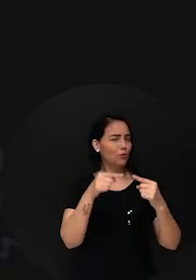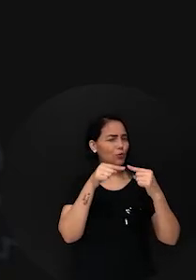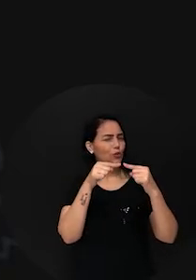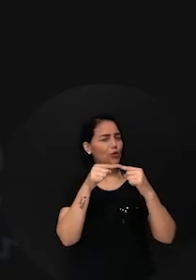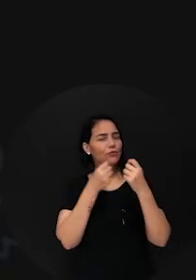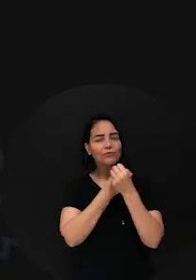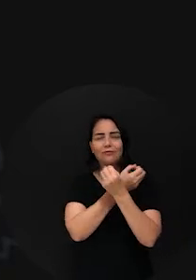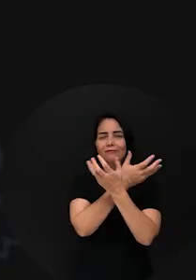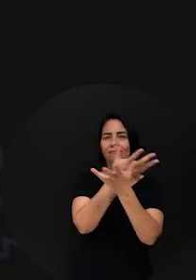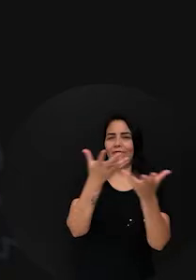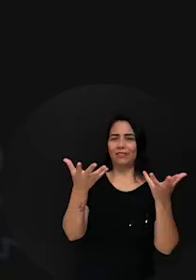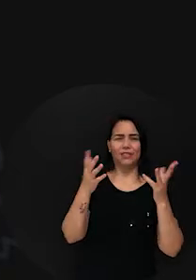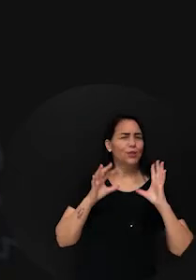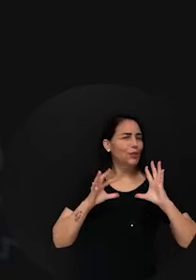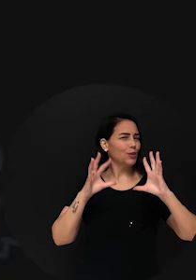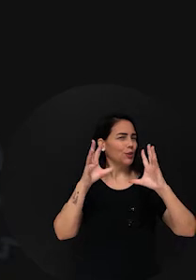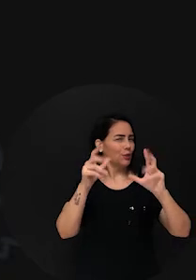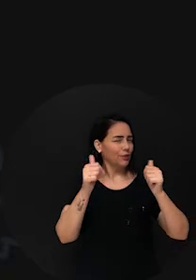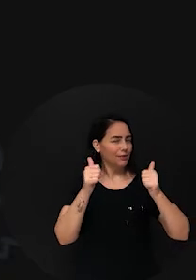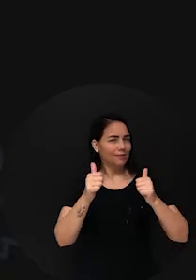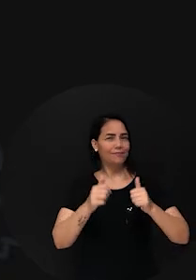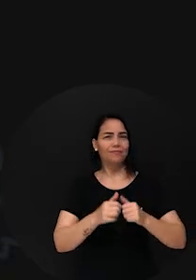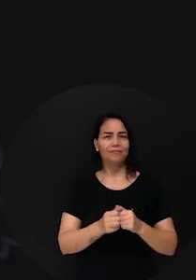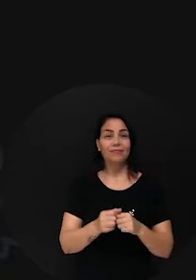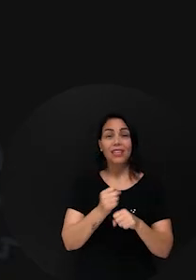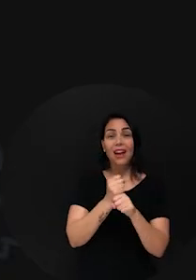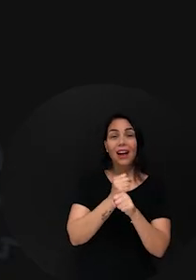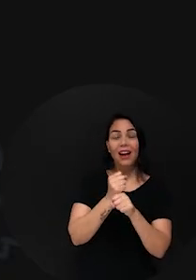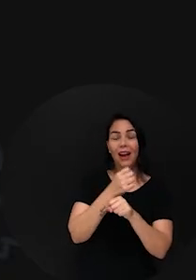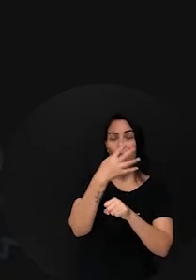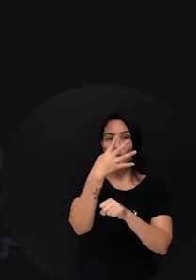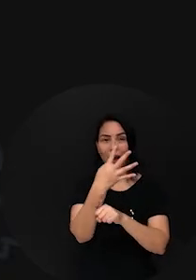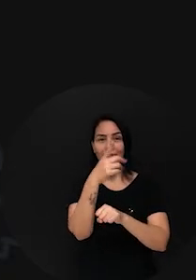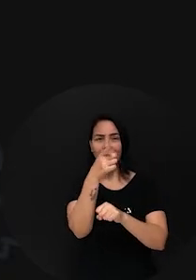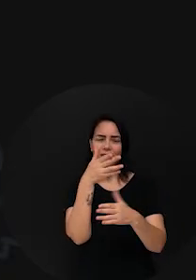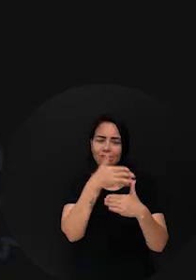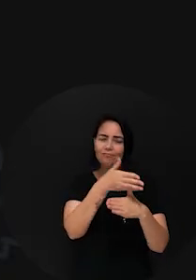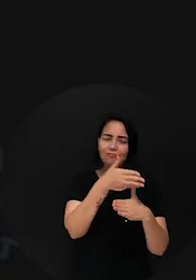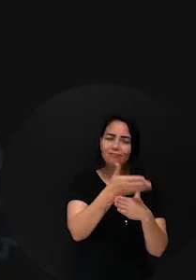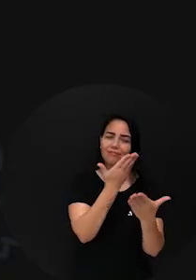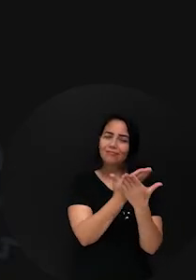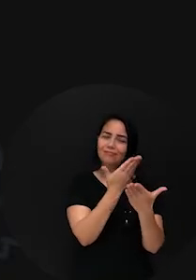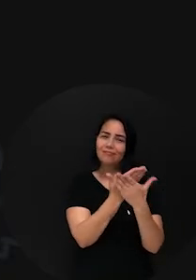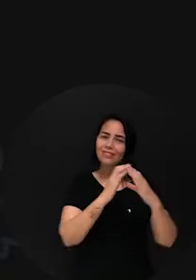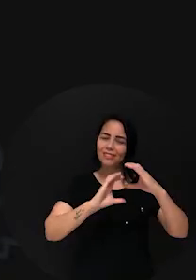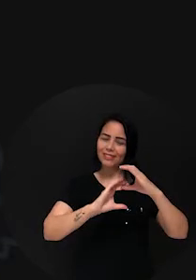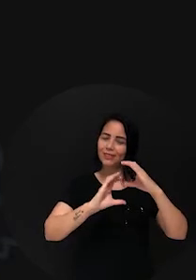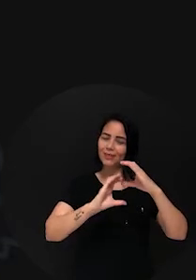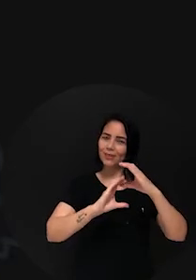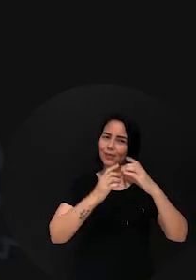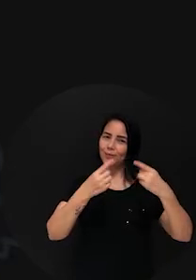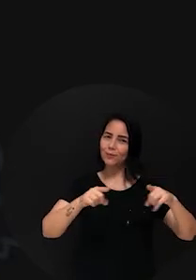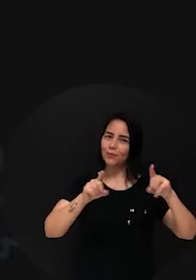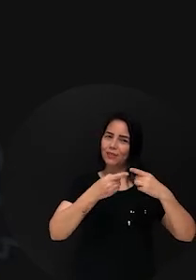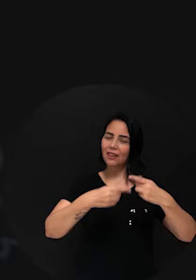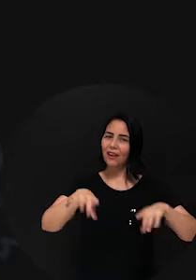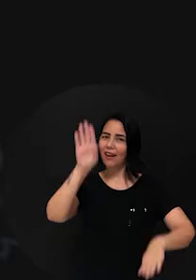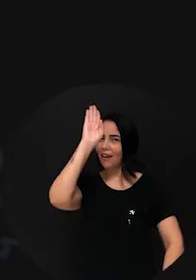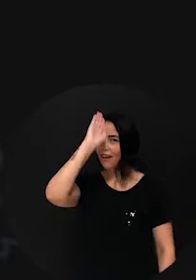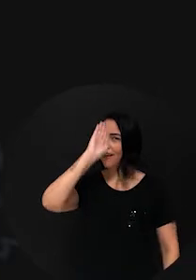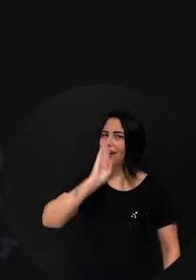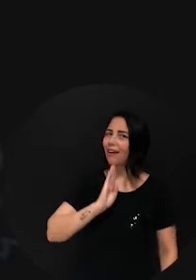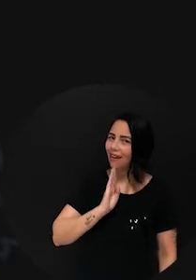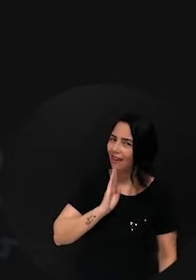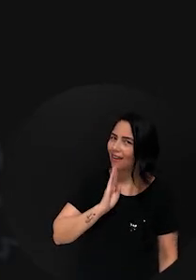oferecer o curso de música para todos. Durante 4 anos você vem na SCAR e estuda música de